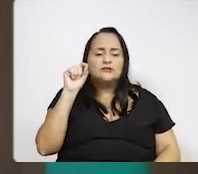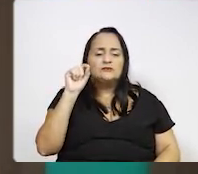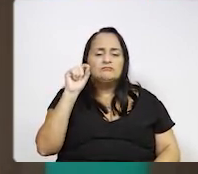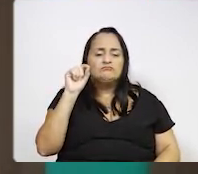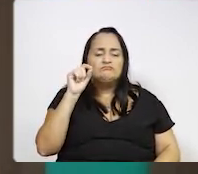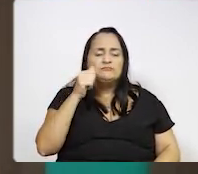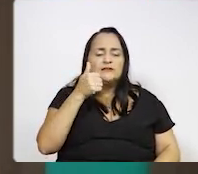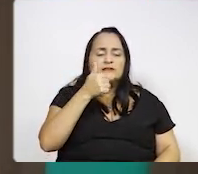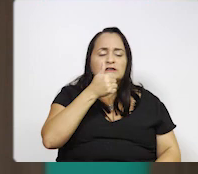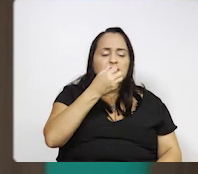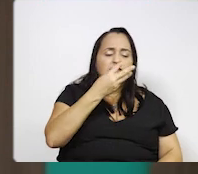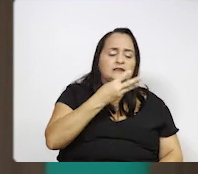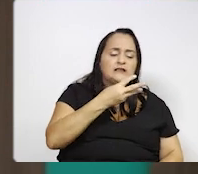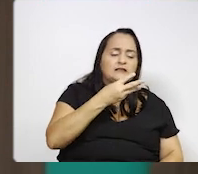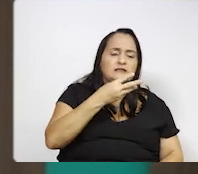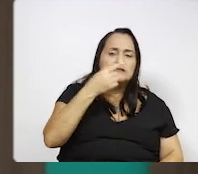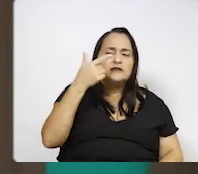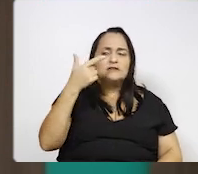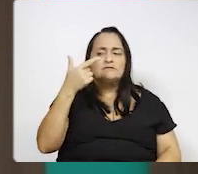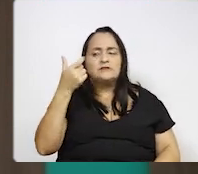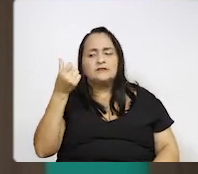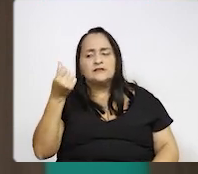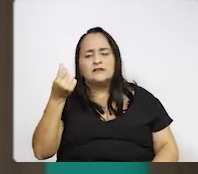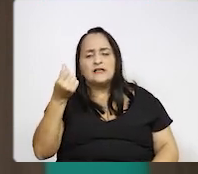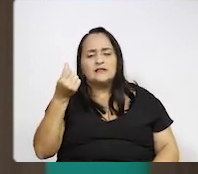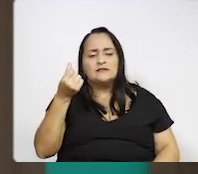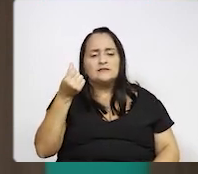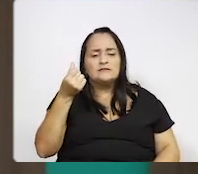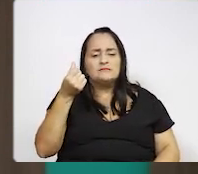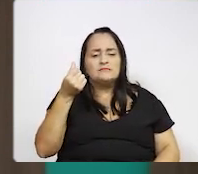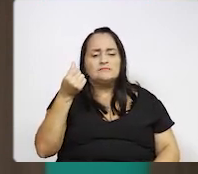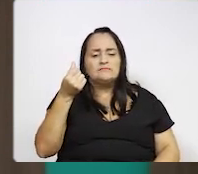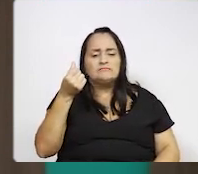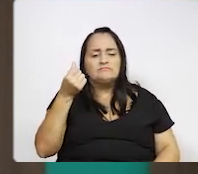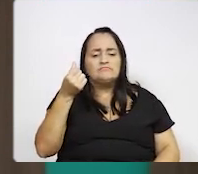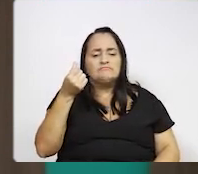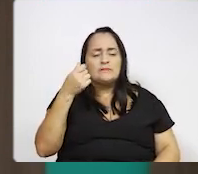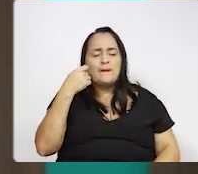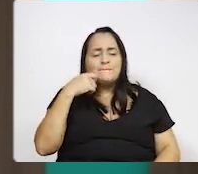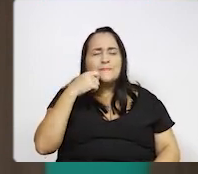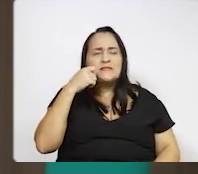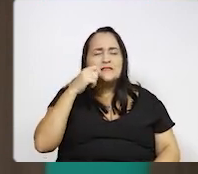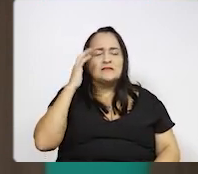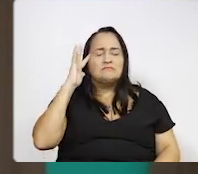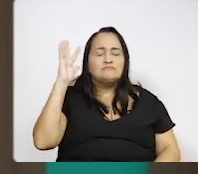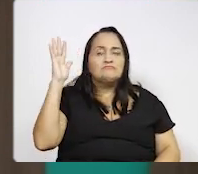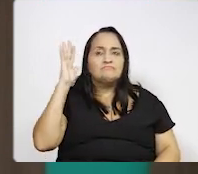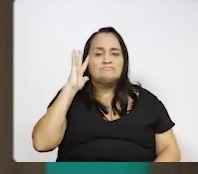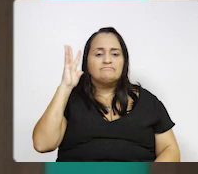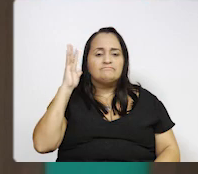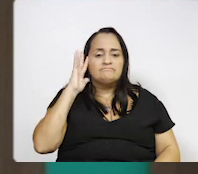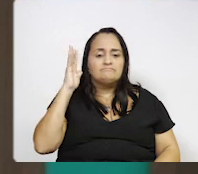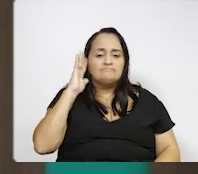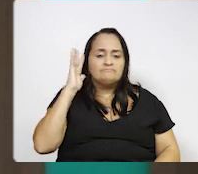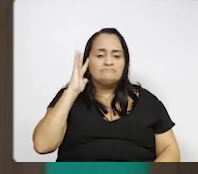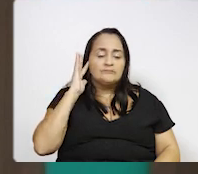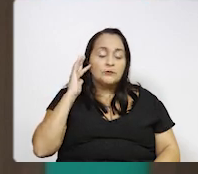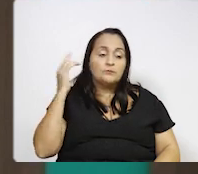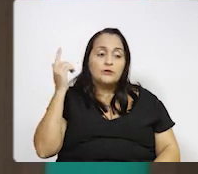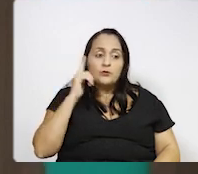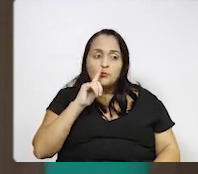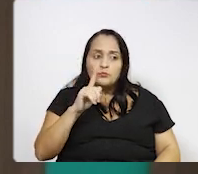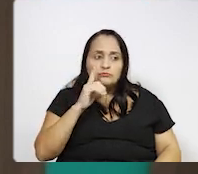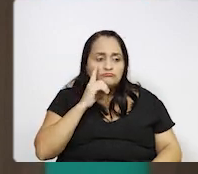qual é a relação entre 13 e 26. Tem que ser boa imaginação para poder